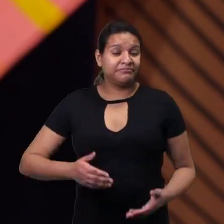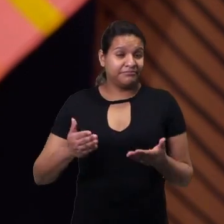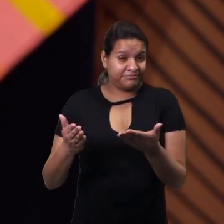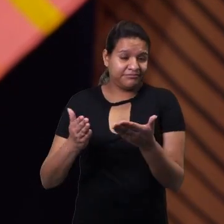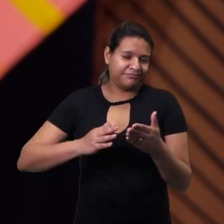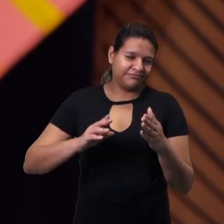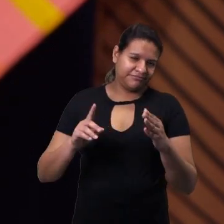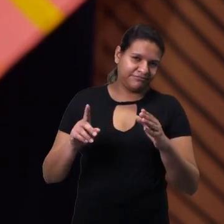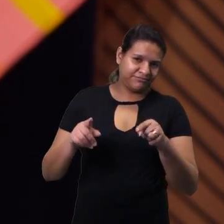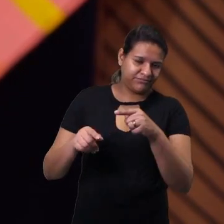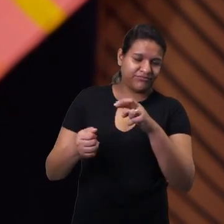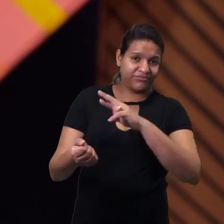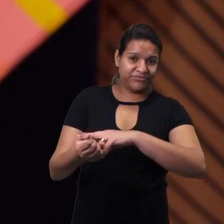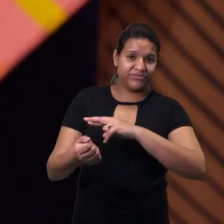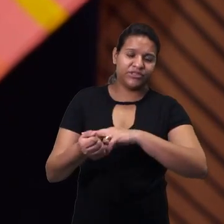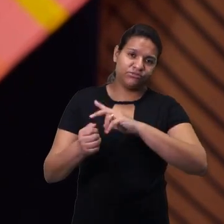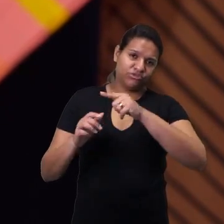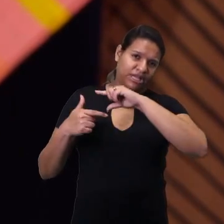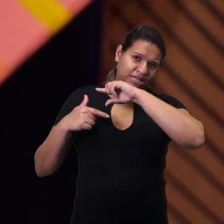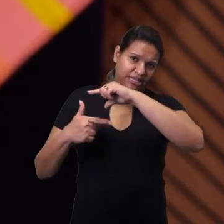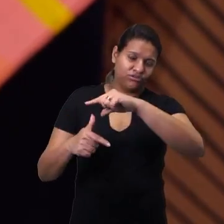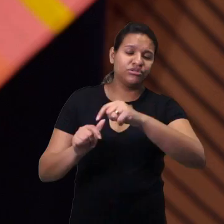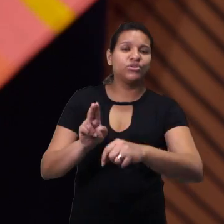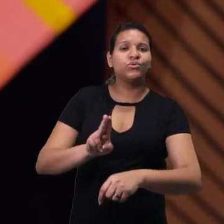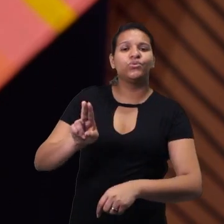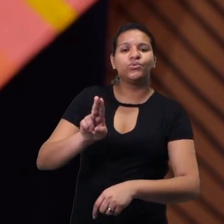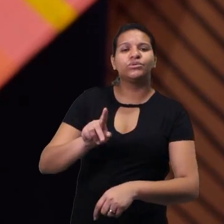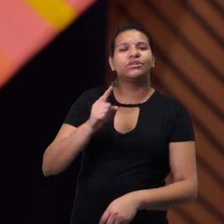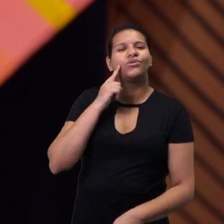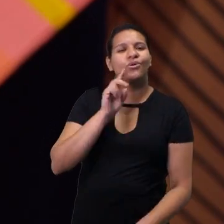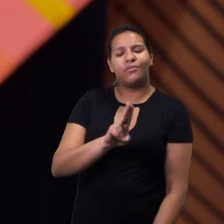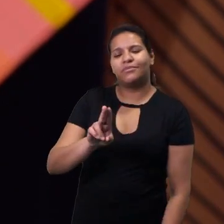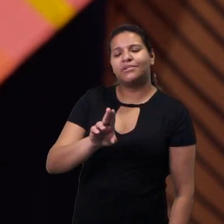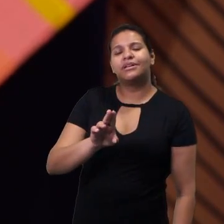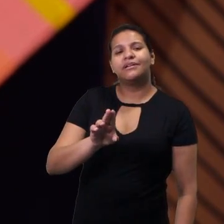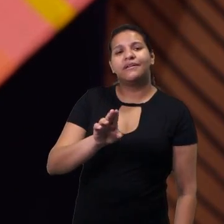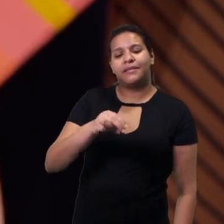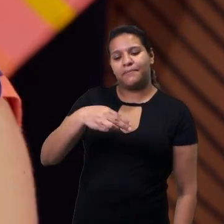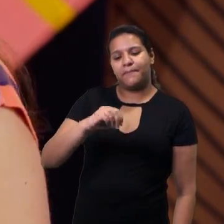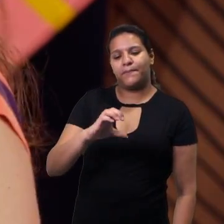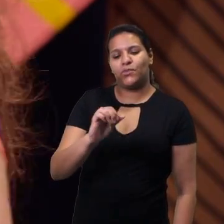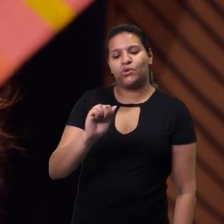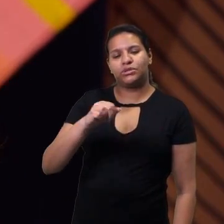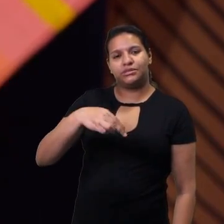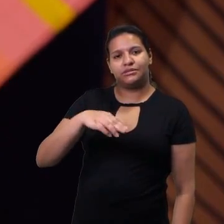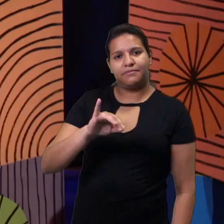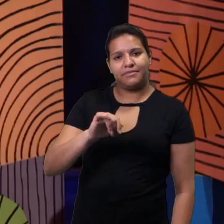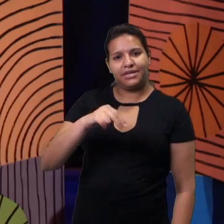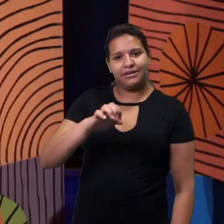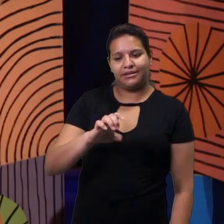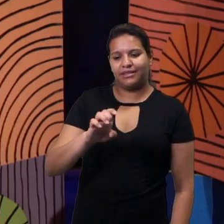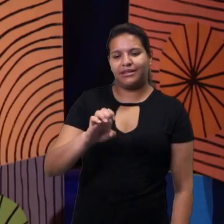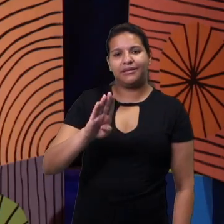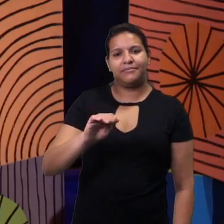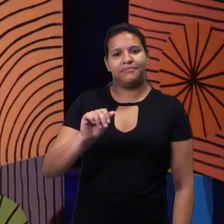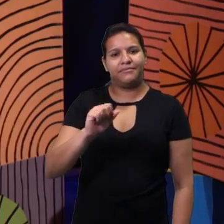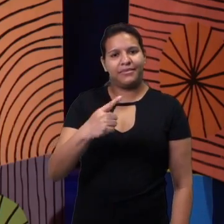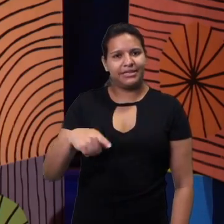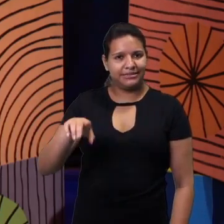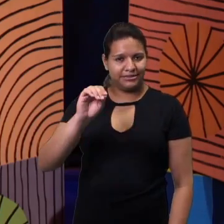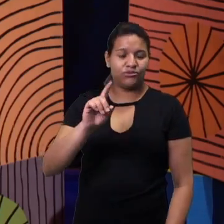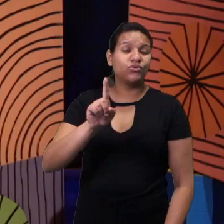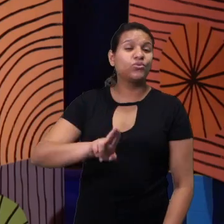No Moçambique tradicional, nós usaríamos bastões, um em cada mão, e seria mais ou menos assim.